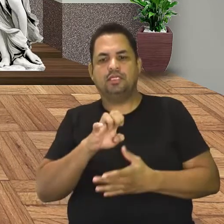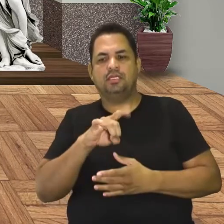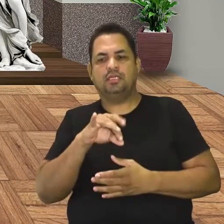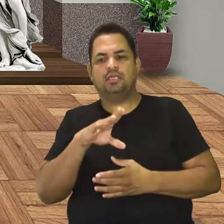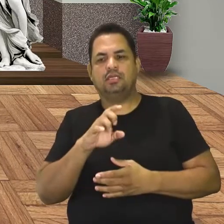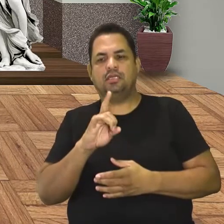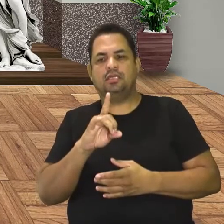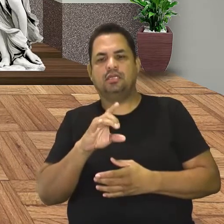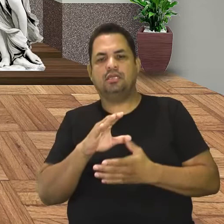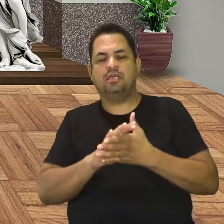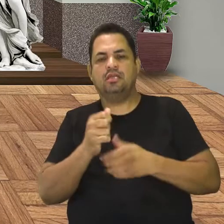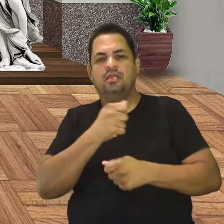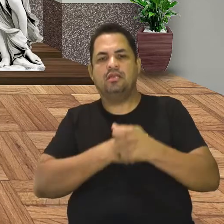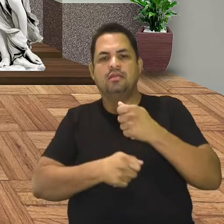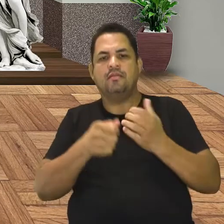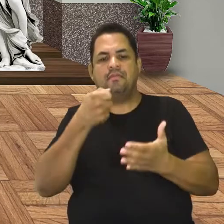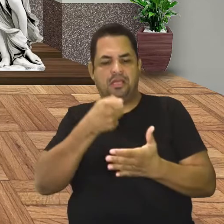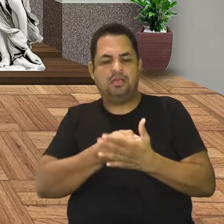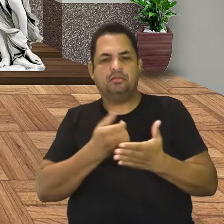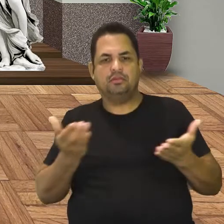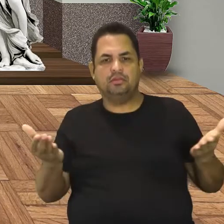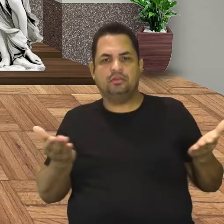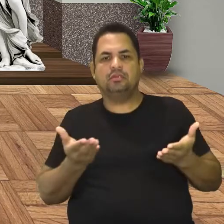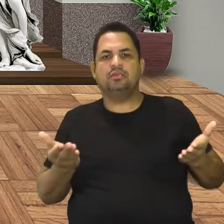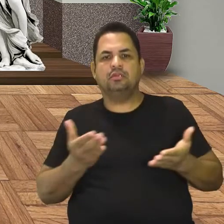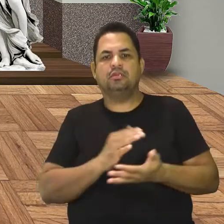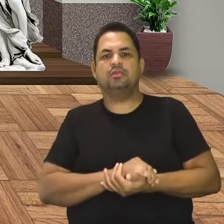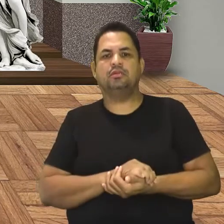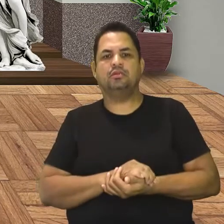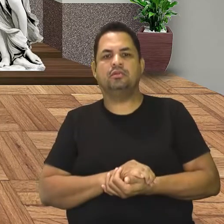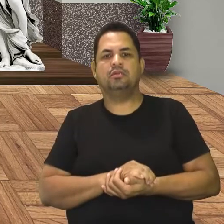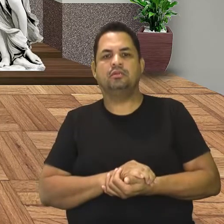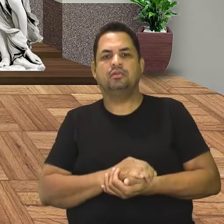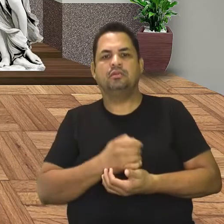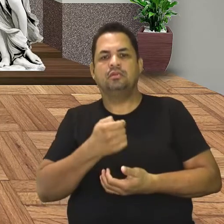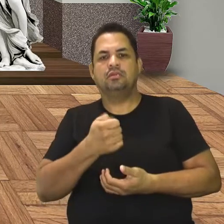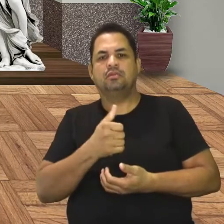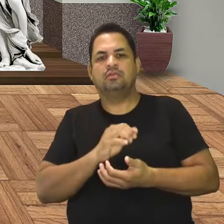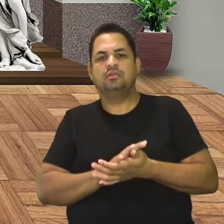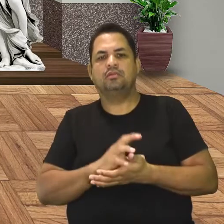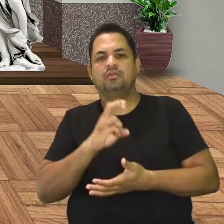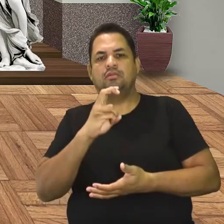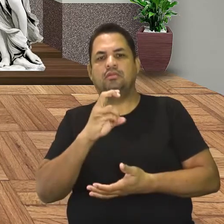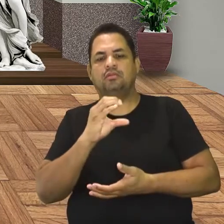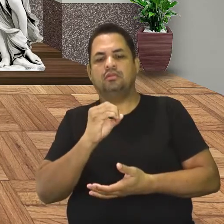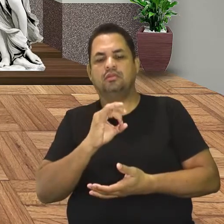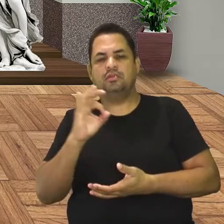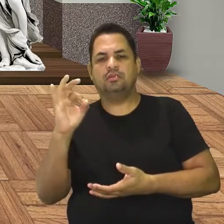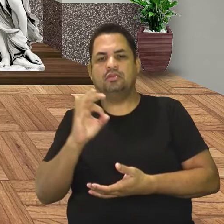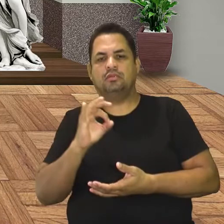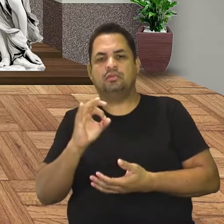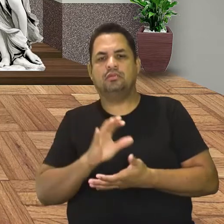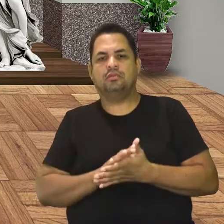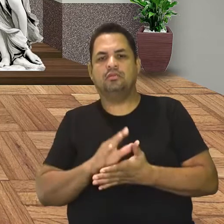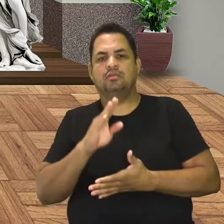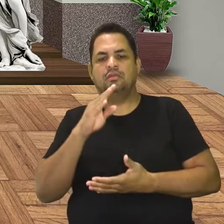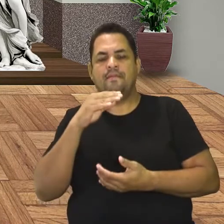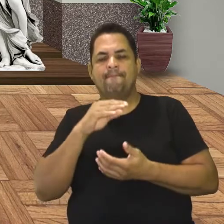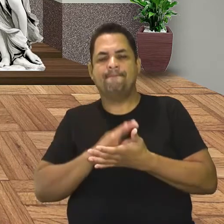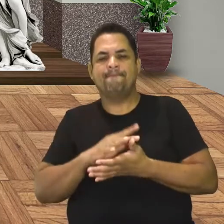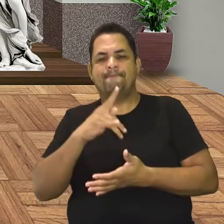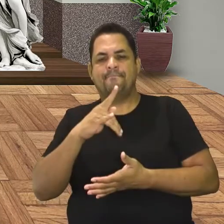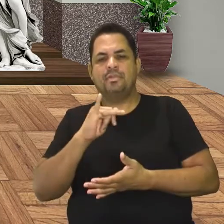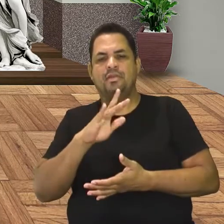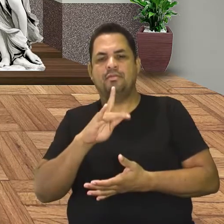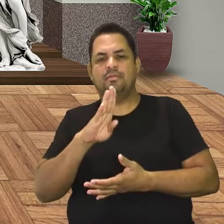econômico. Nós pagamos até hoje, o Brasil paga quase 50% do seu PIB só de